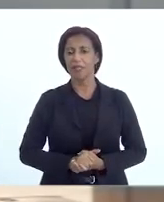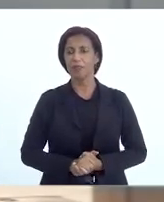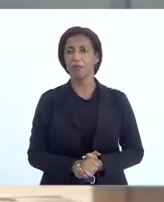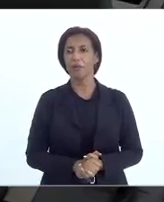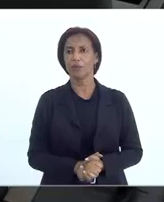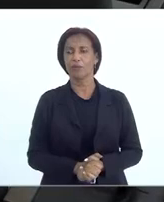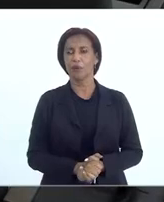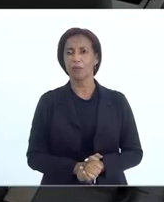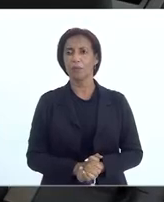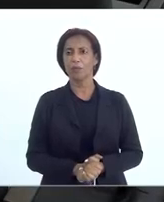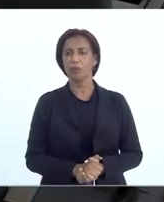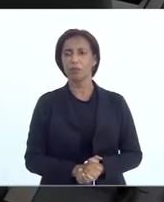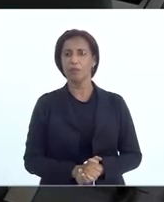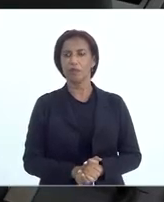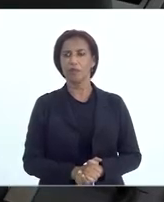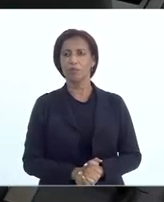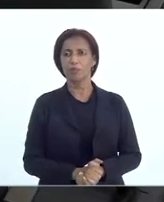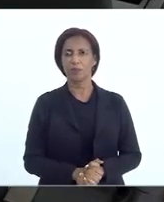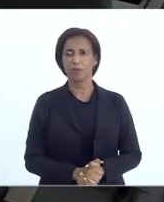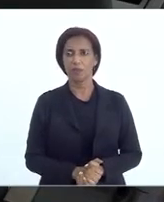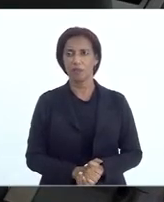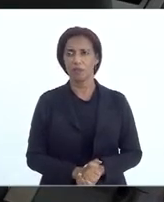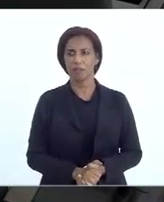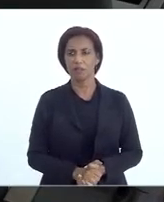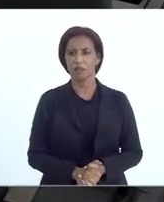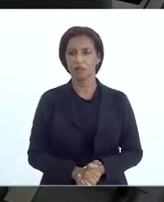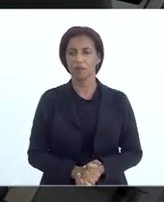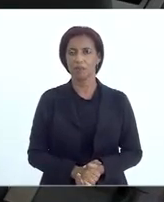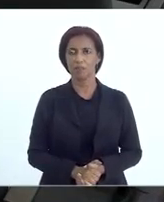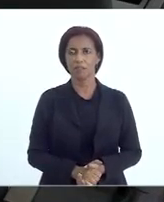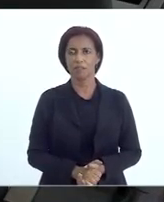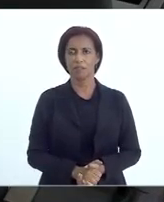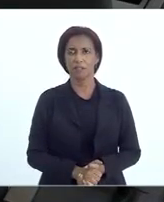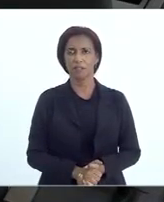E aí E aí